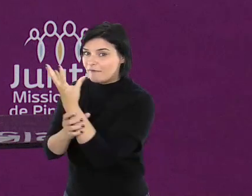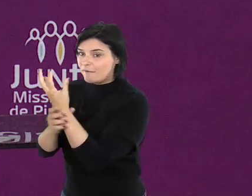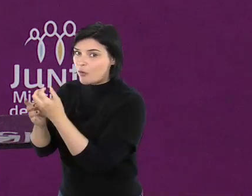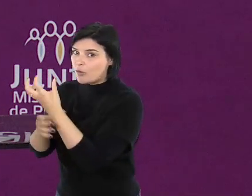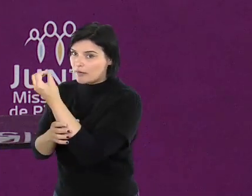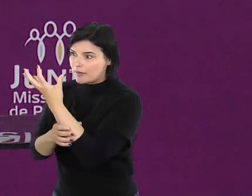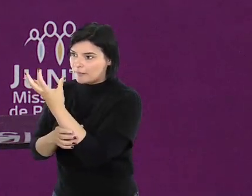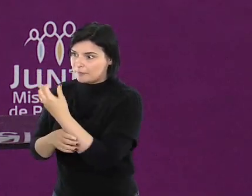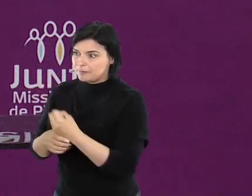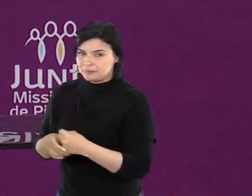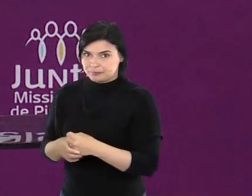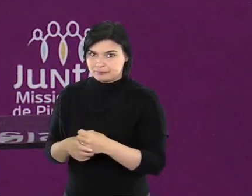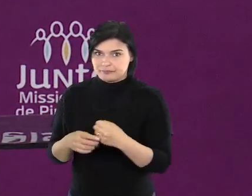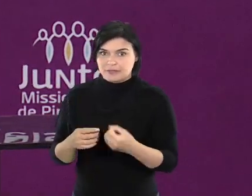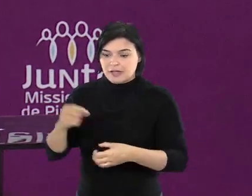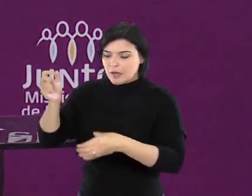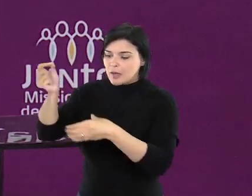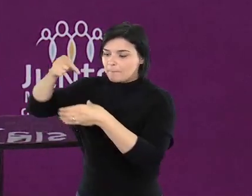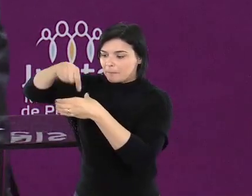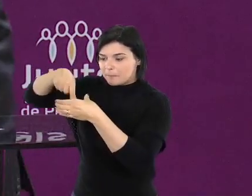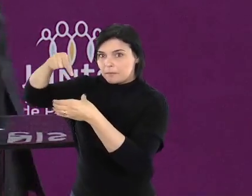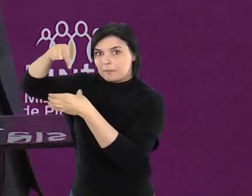meus amados irmãos